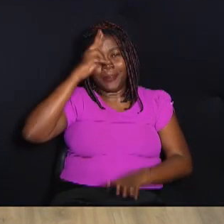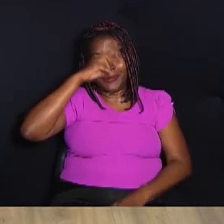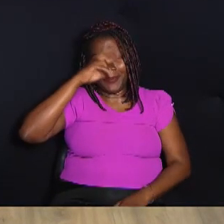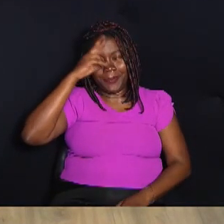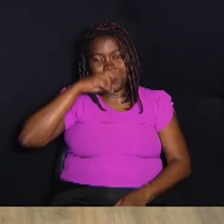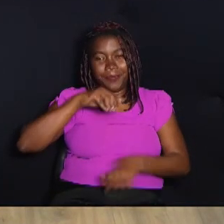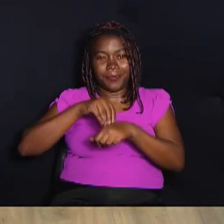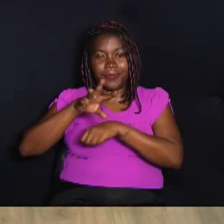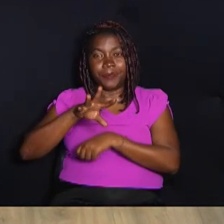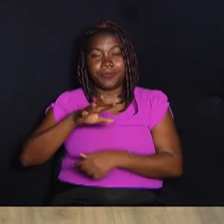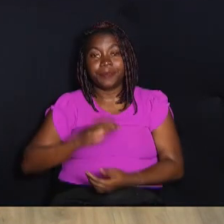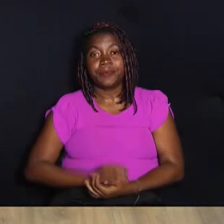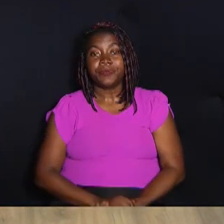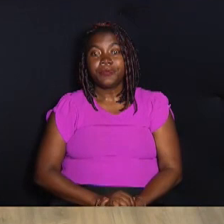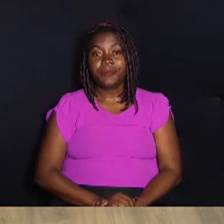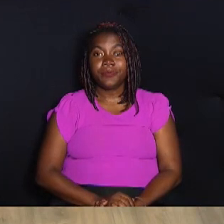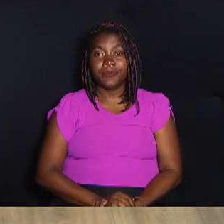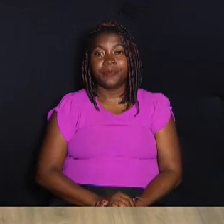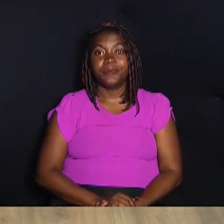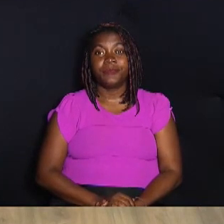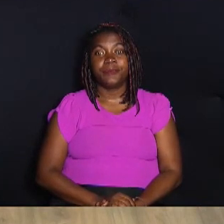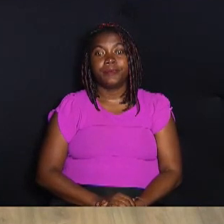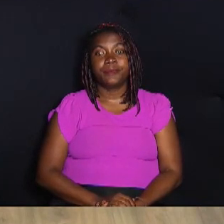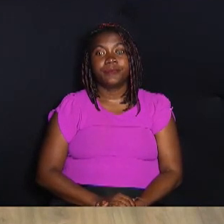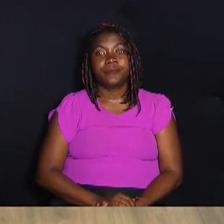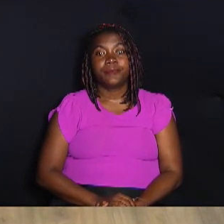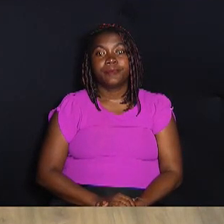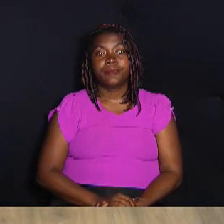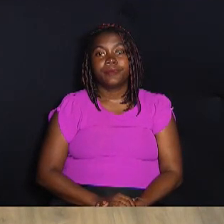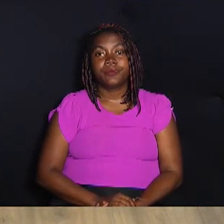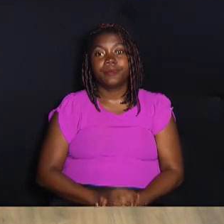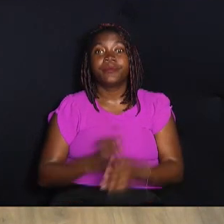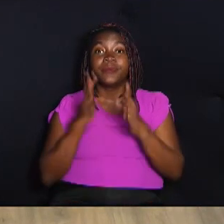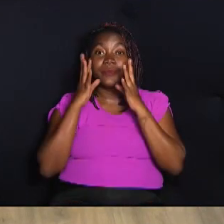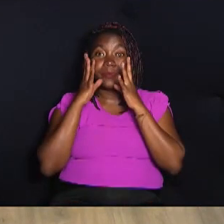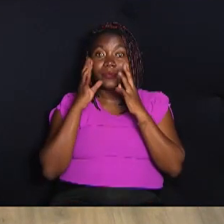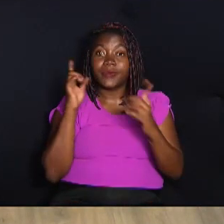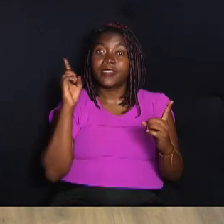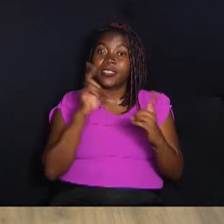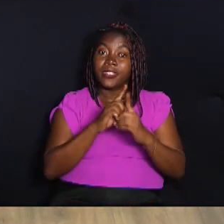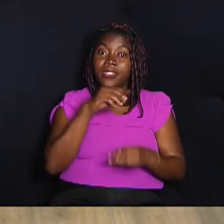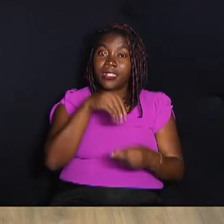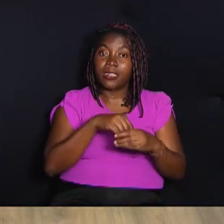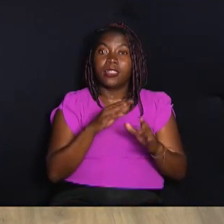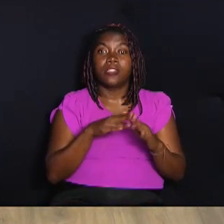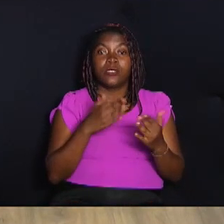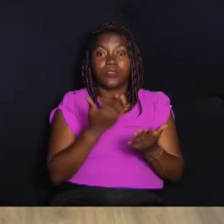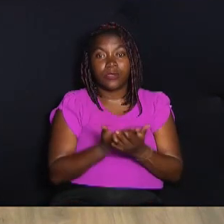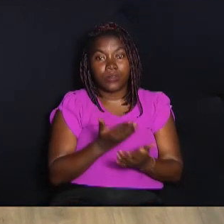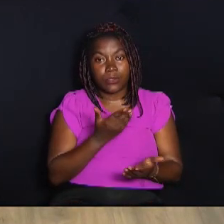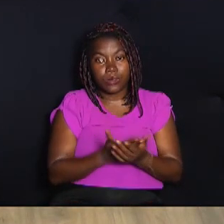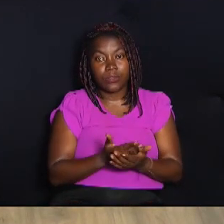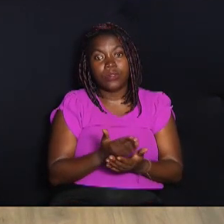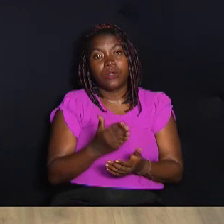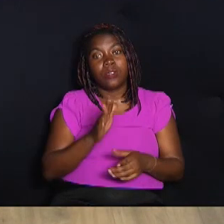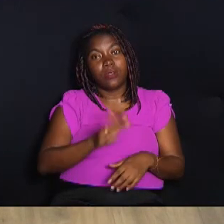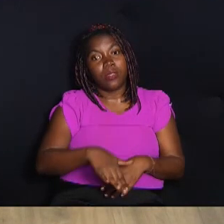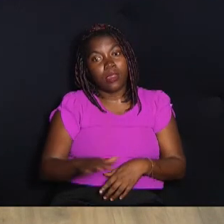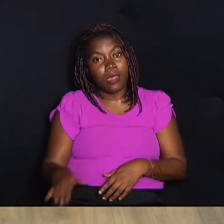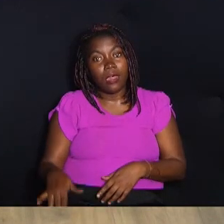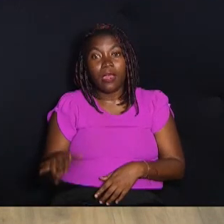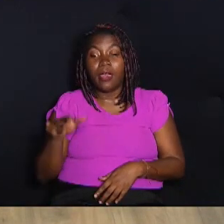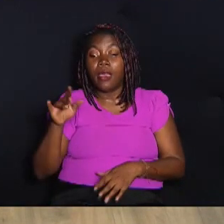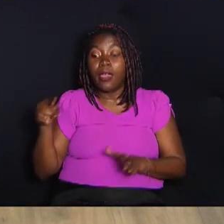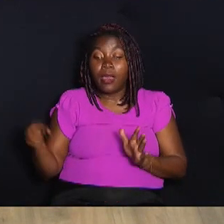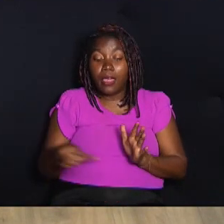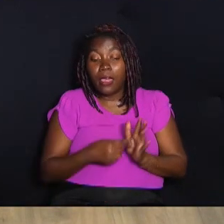nosso telespectador, para dar atendimento nas escolas, para as nossas crianças, né, visando também evitar com que